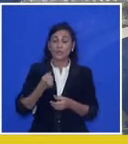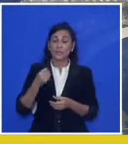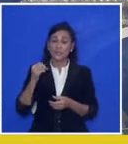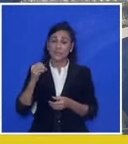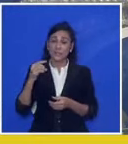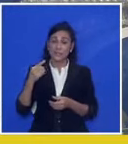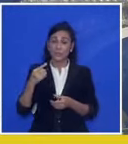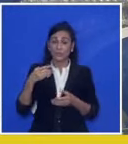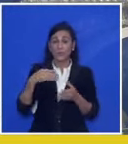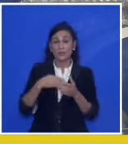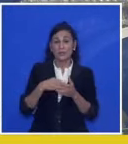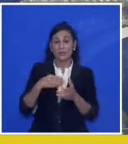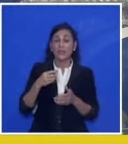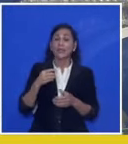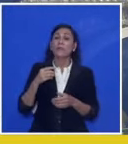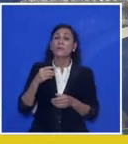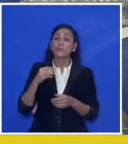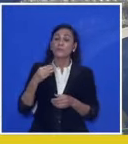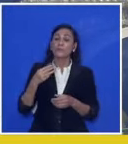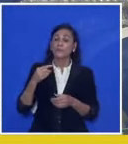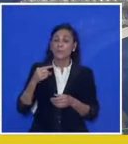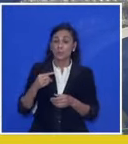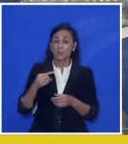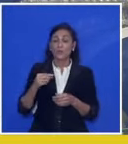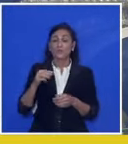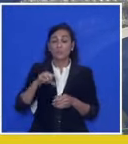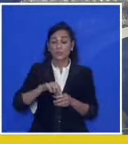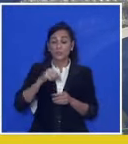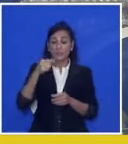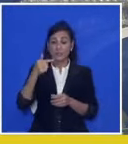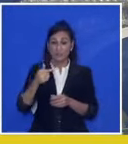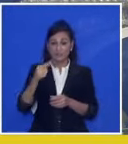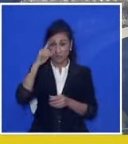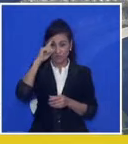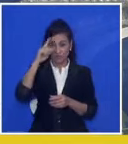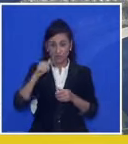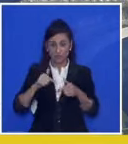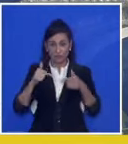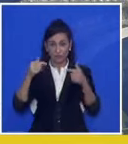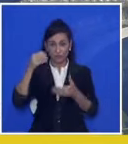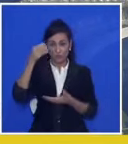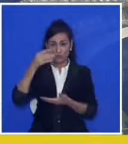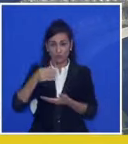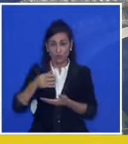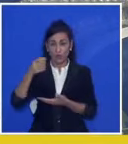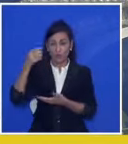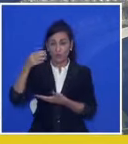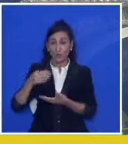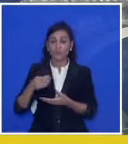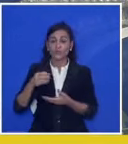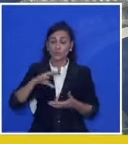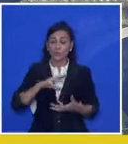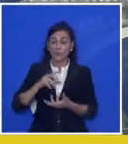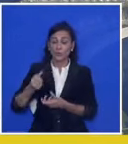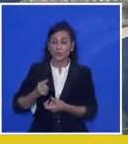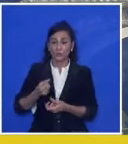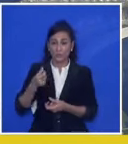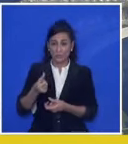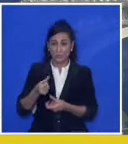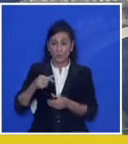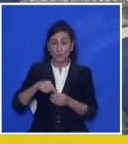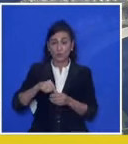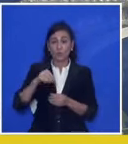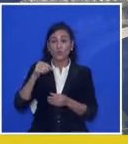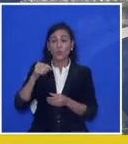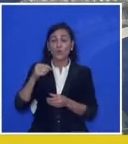01 a 31, referentes aos dias do mês. Deste globo sortearemos as 7 dezenas do dia de sorte. E o suporte em cima do globo número 6, abastecido